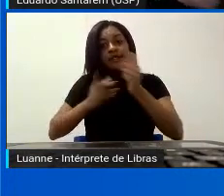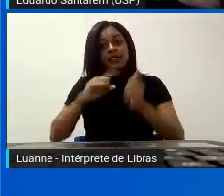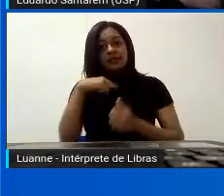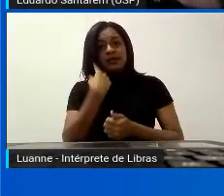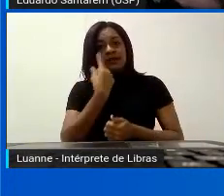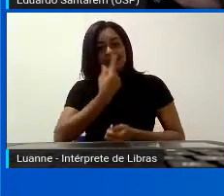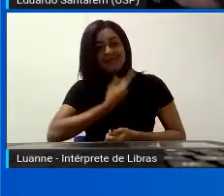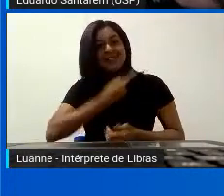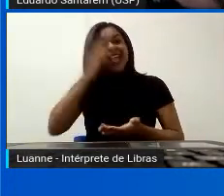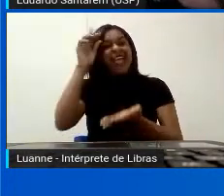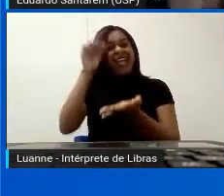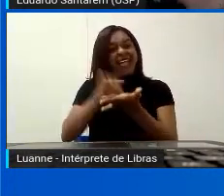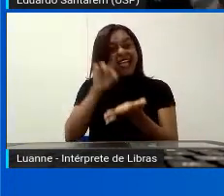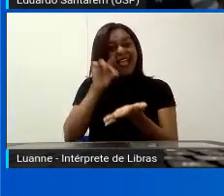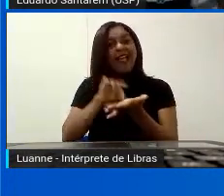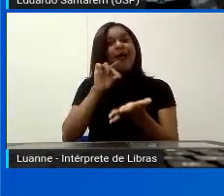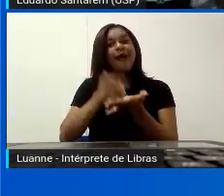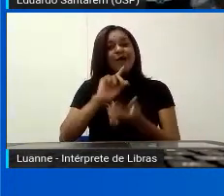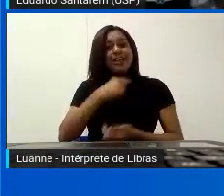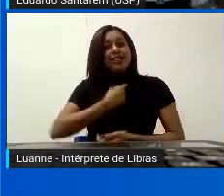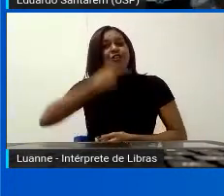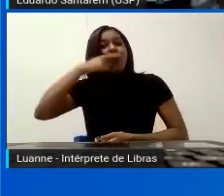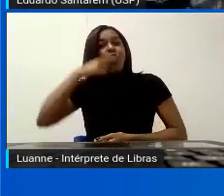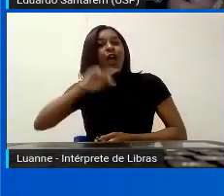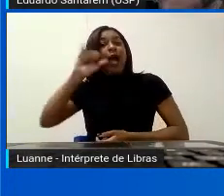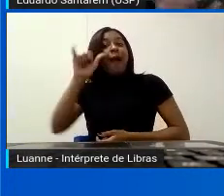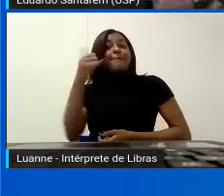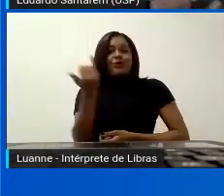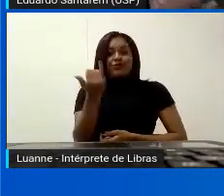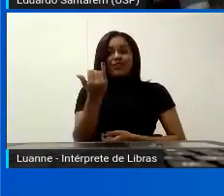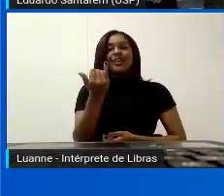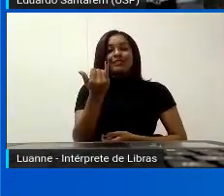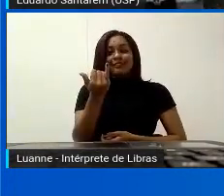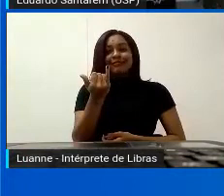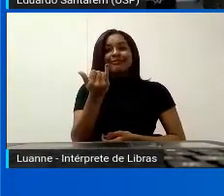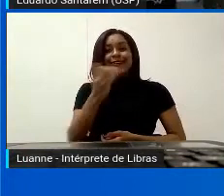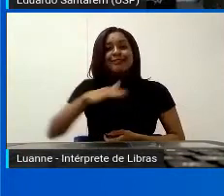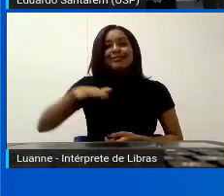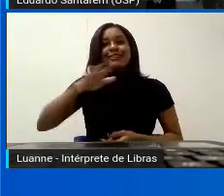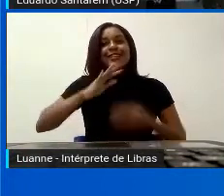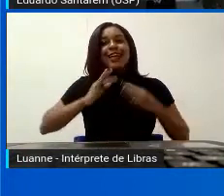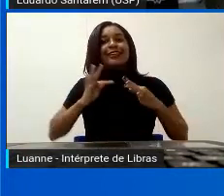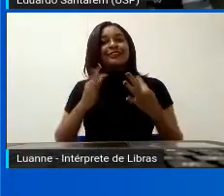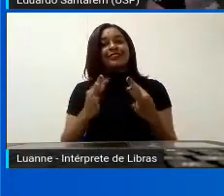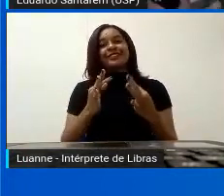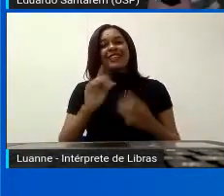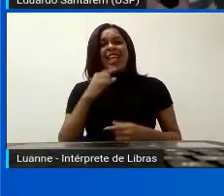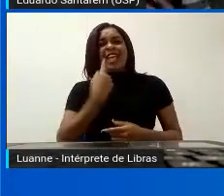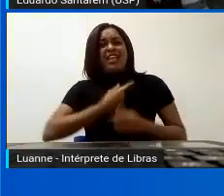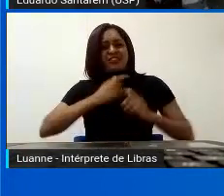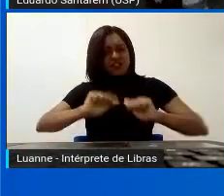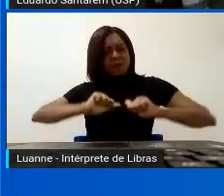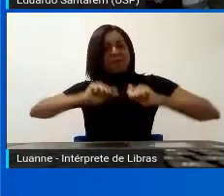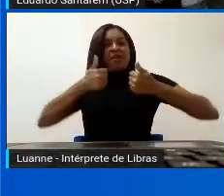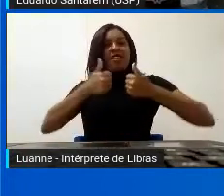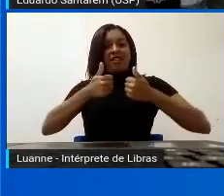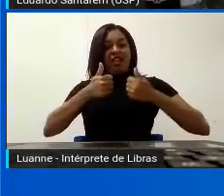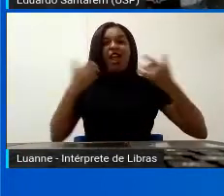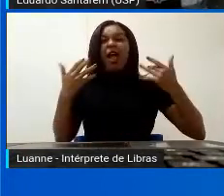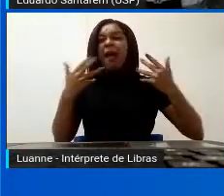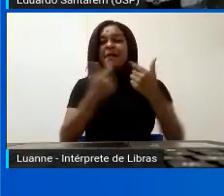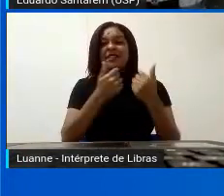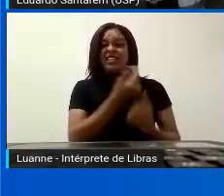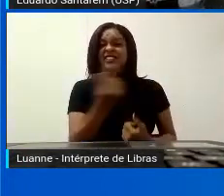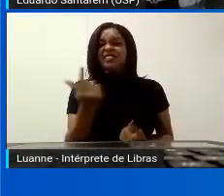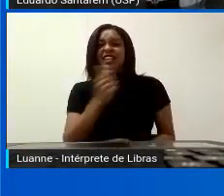a gente consiga aproveitar esse contexto de tecnologia fazer com que a gente melhore essa atividade dos alunos a gente na sala de aula fazer com que a gente